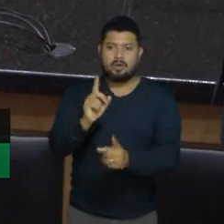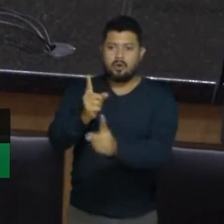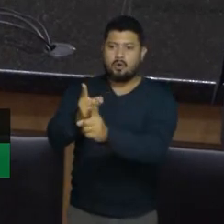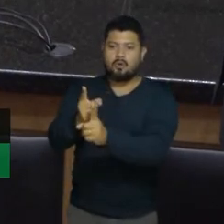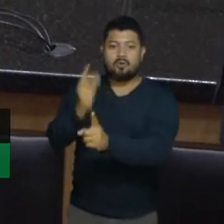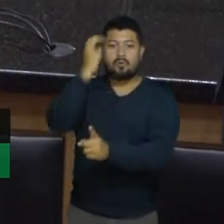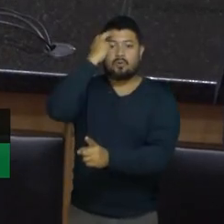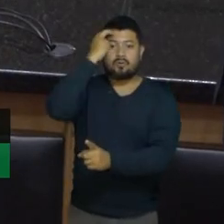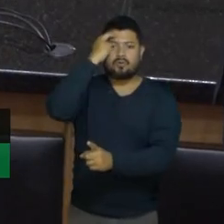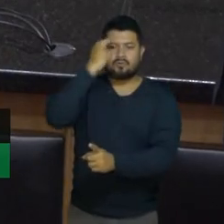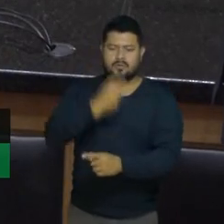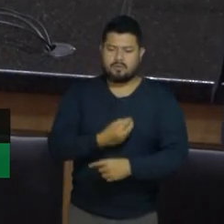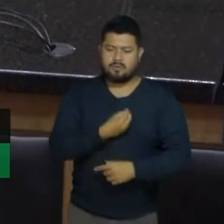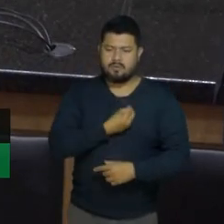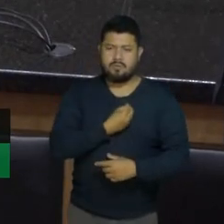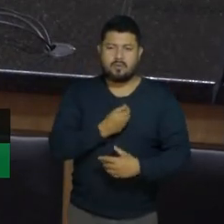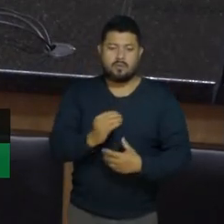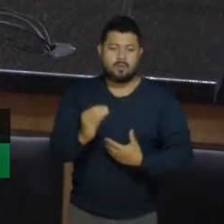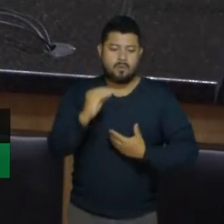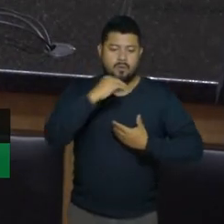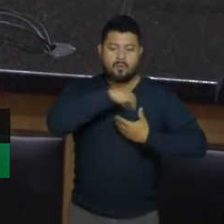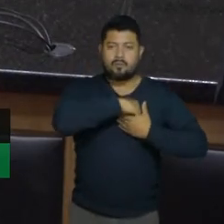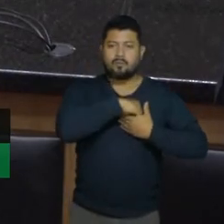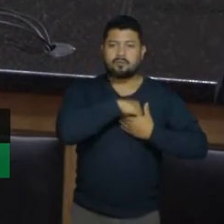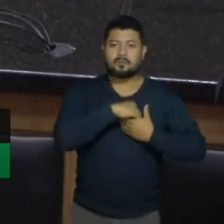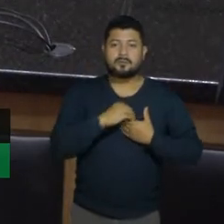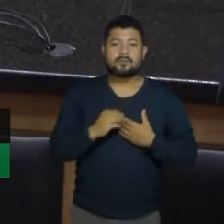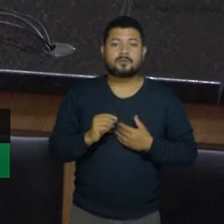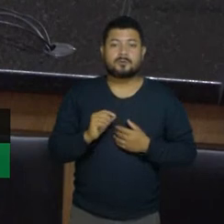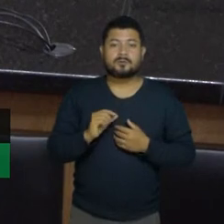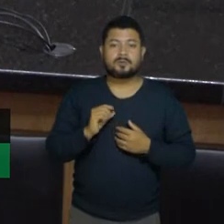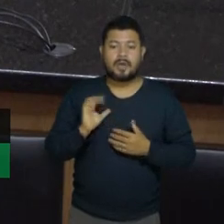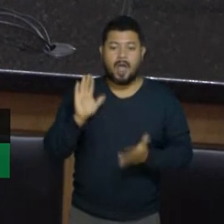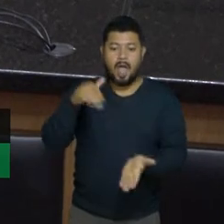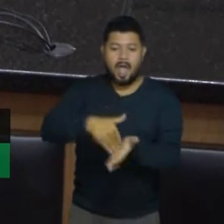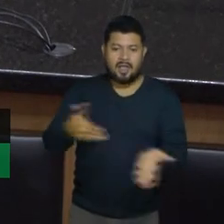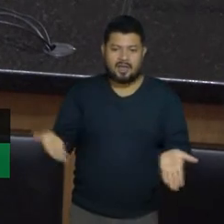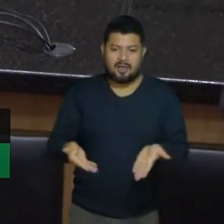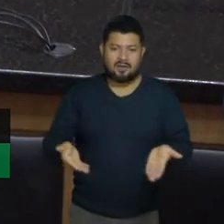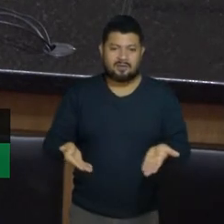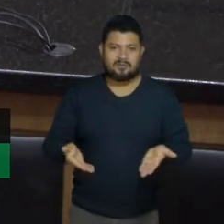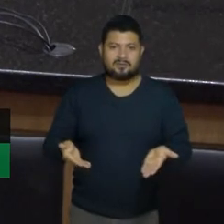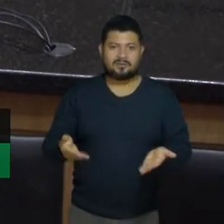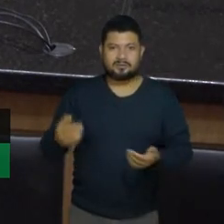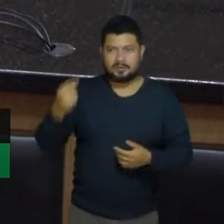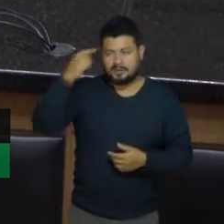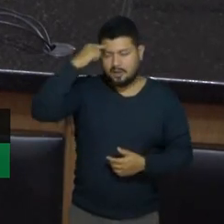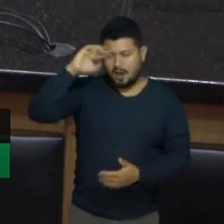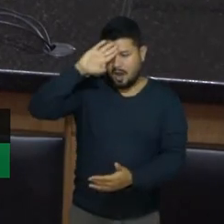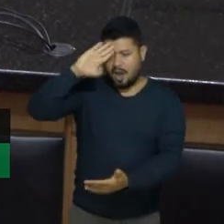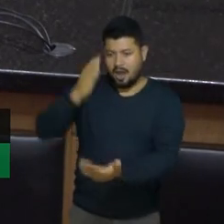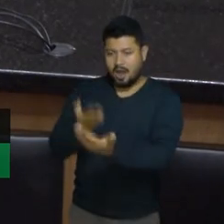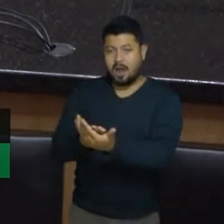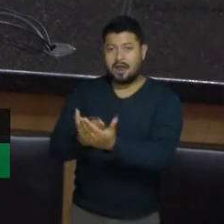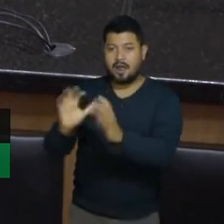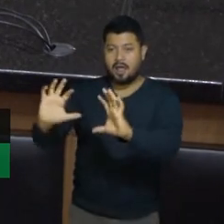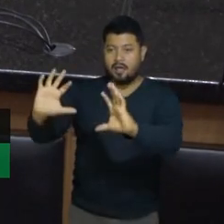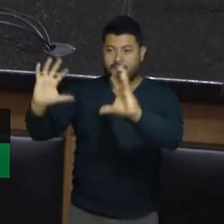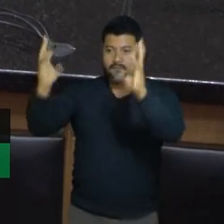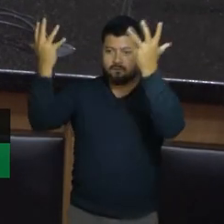coração. Eu quero crer, a Festa Nacional do Pinhão pode